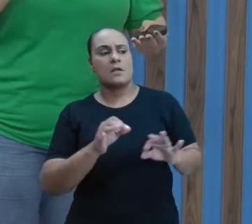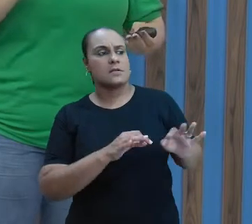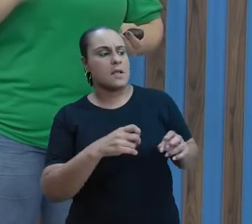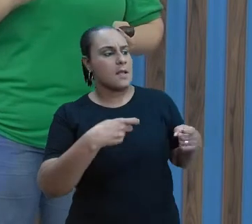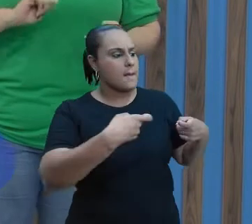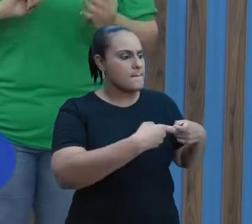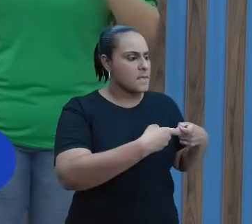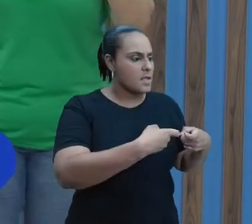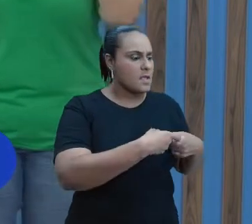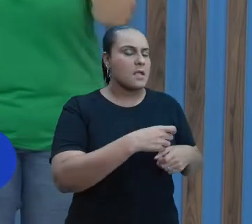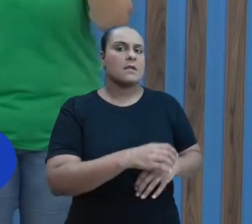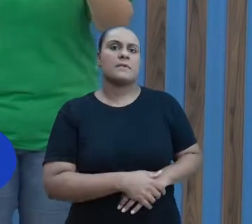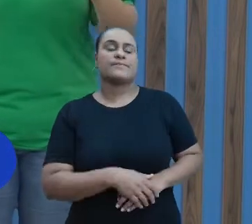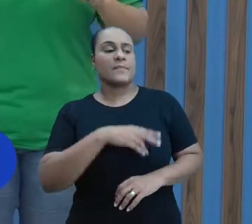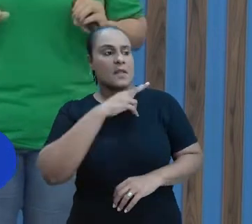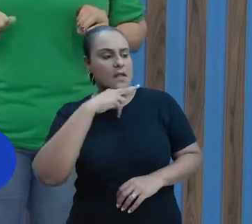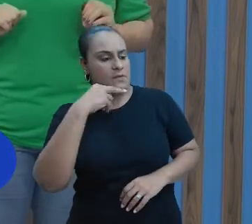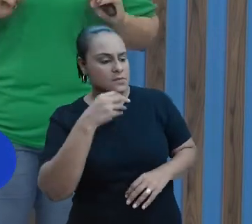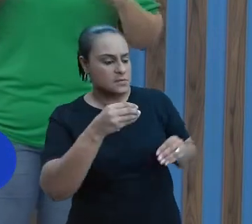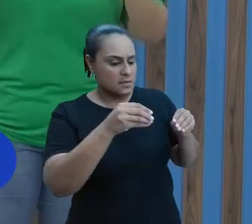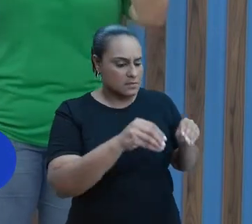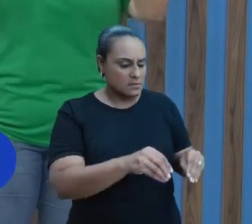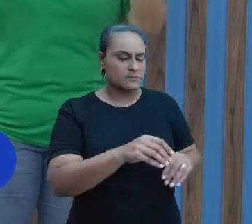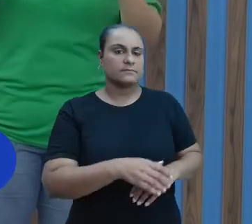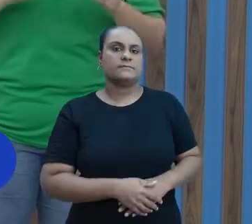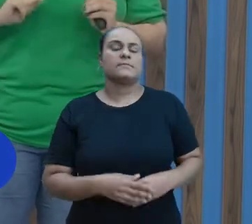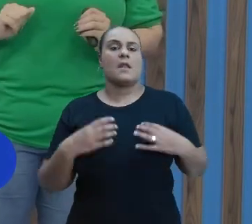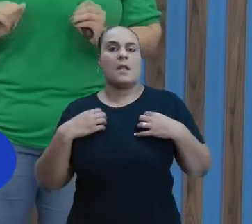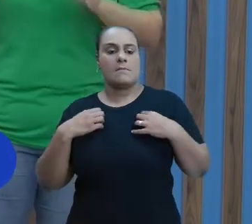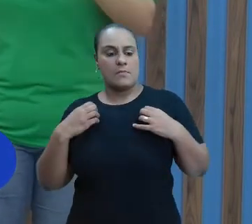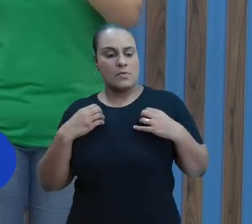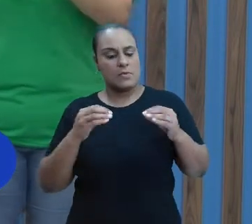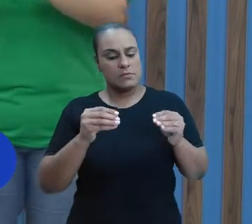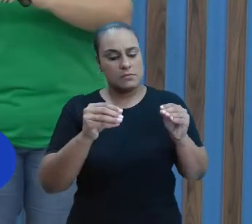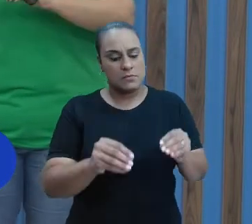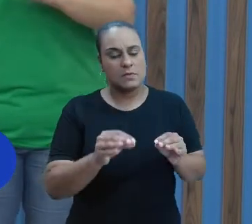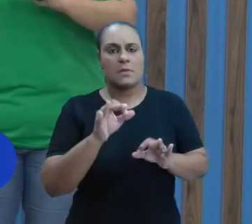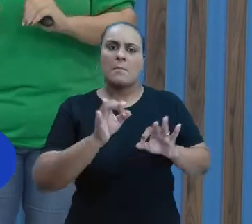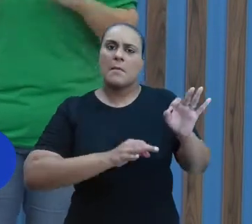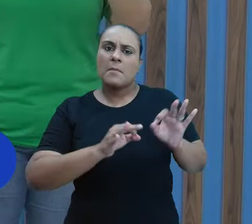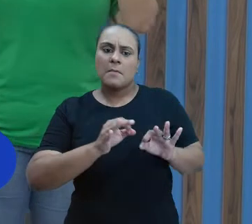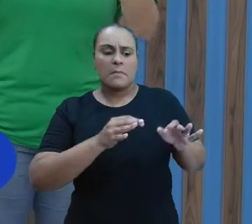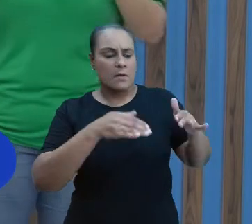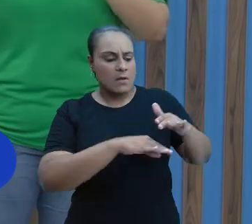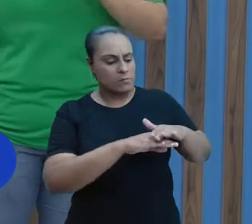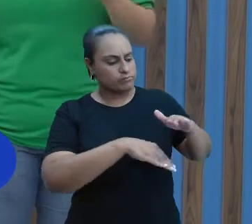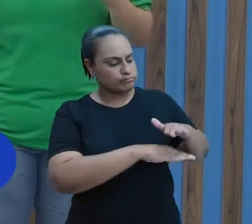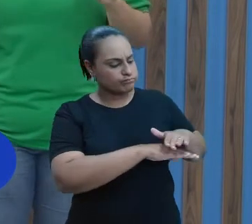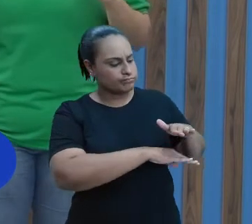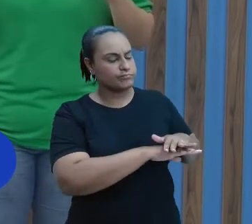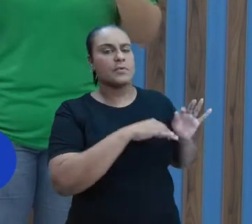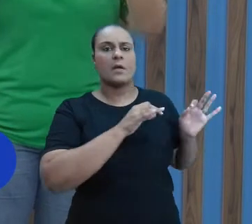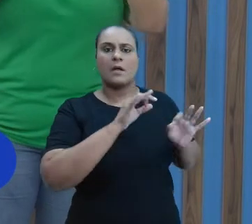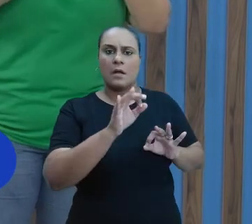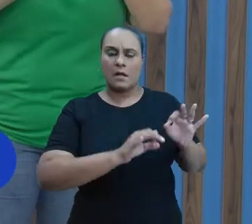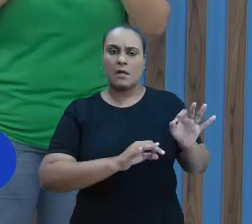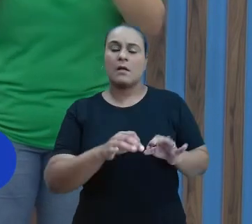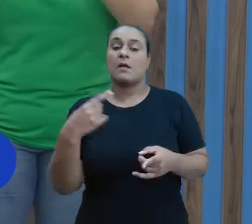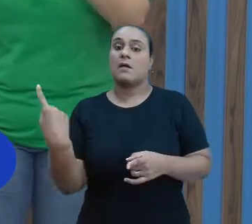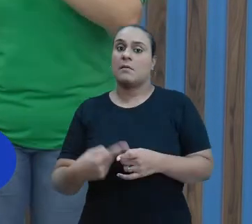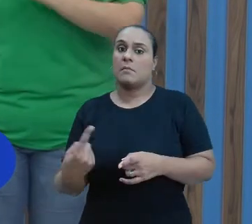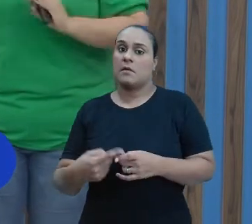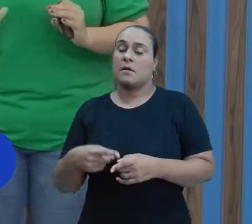roupa íntima no lado, bota uma roupinha de sair, uma roupinha de ficar em casa, a gente vai separando aquilo, né, porque a